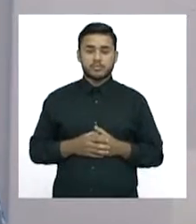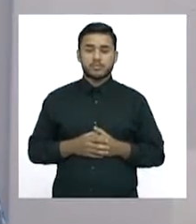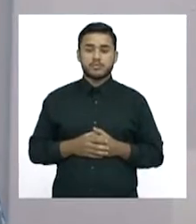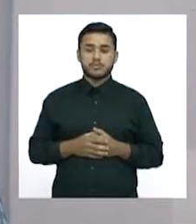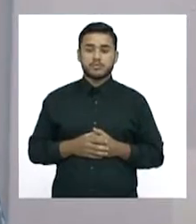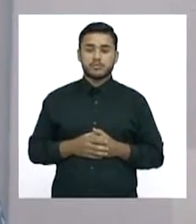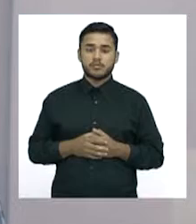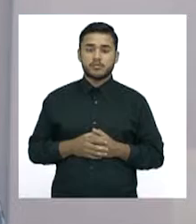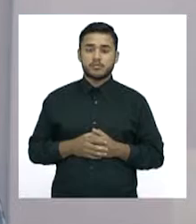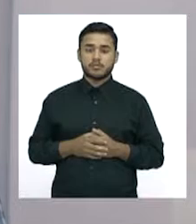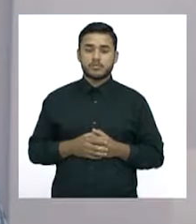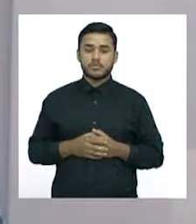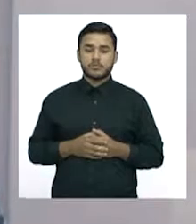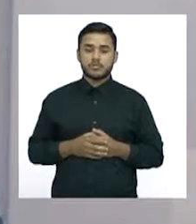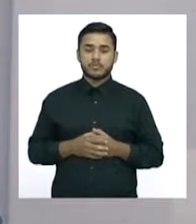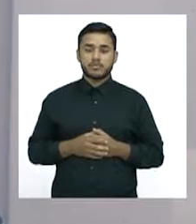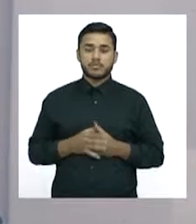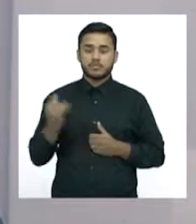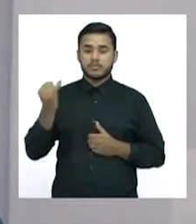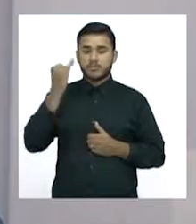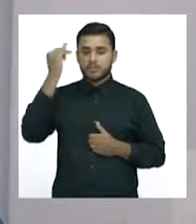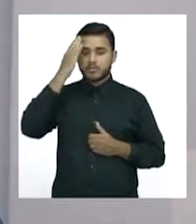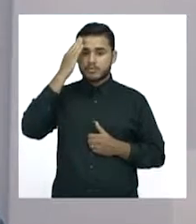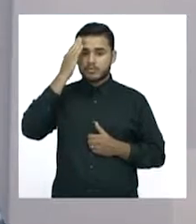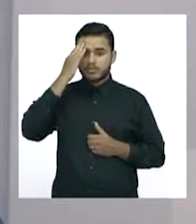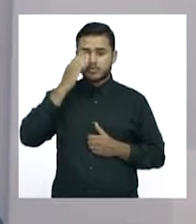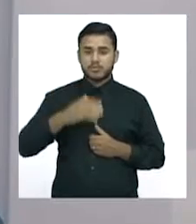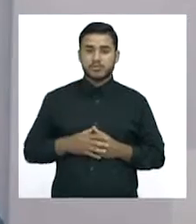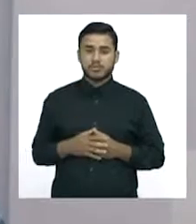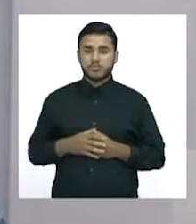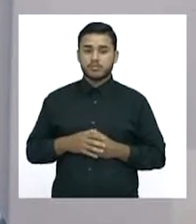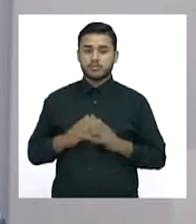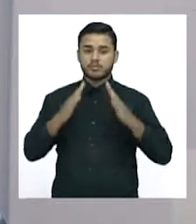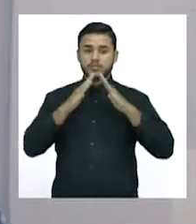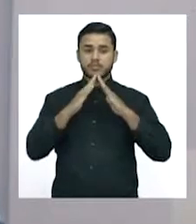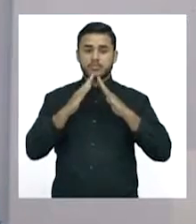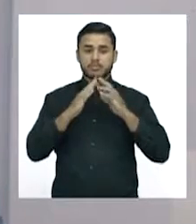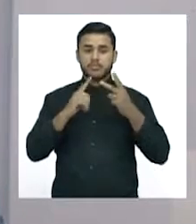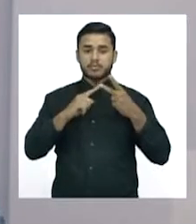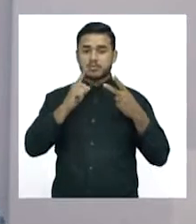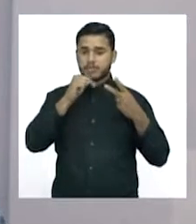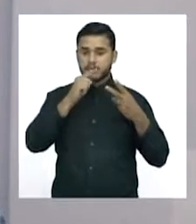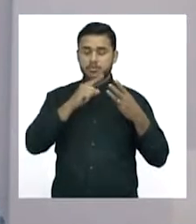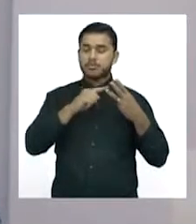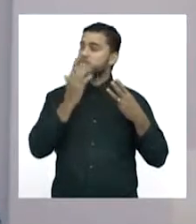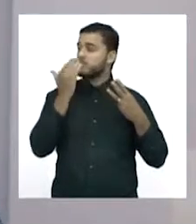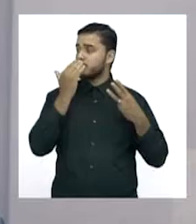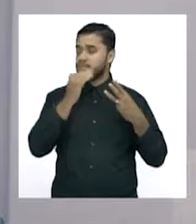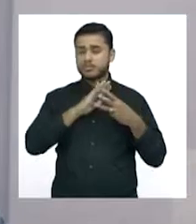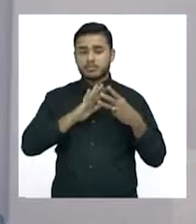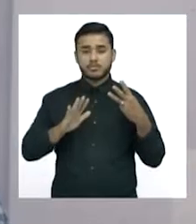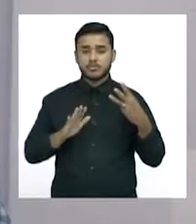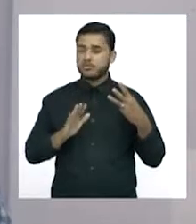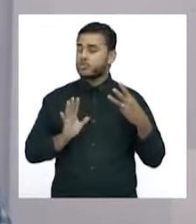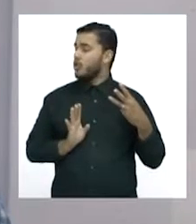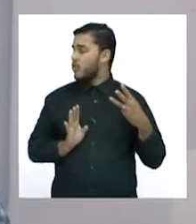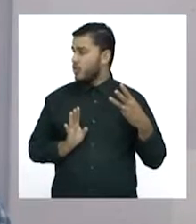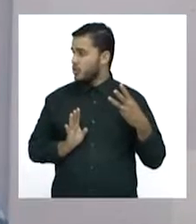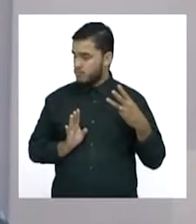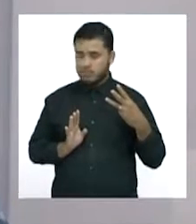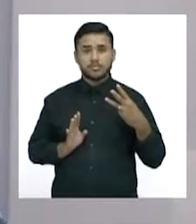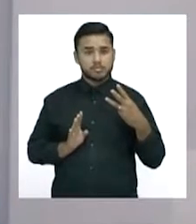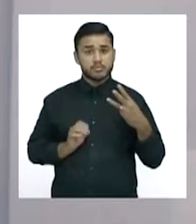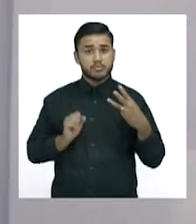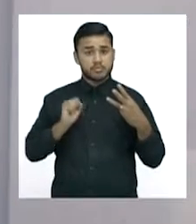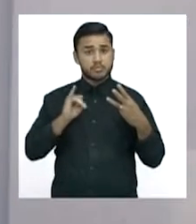essenciais para ter acesso mais próximo à população: abrigo, água e alimentação. Os 3 As. Então, se a